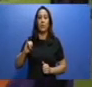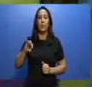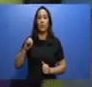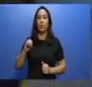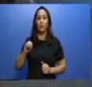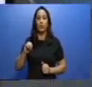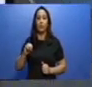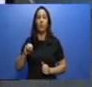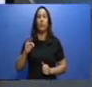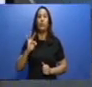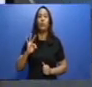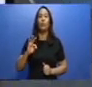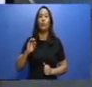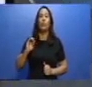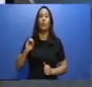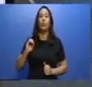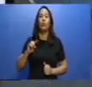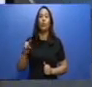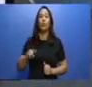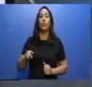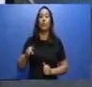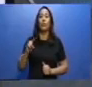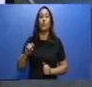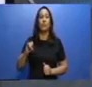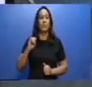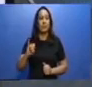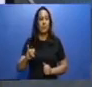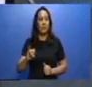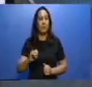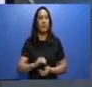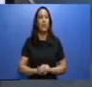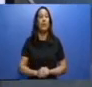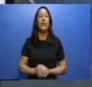vocês. Ele é paulista e nasceu em